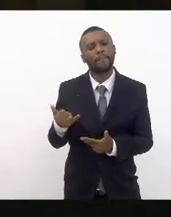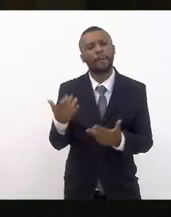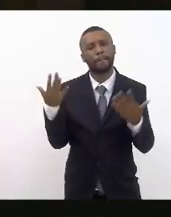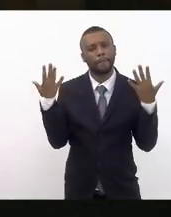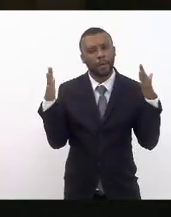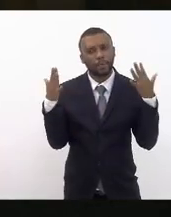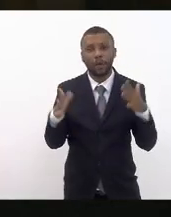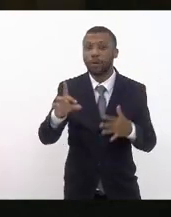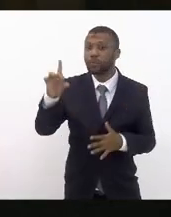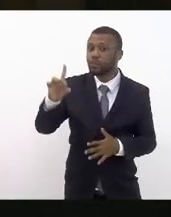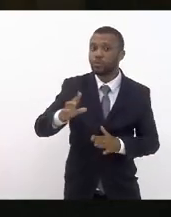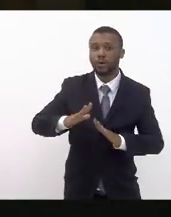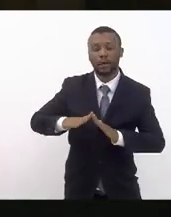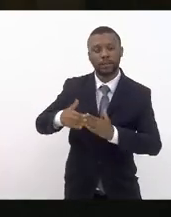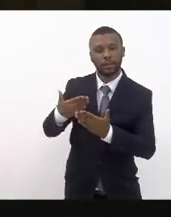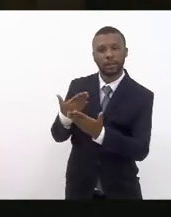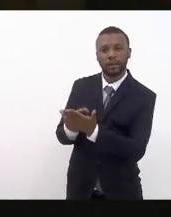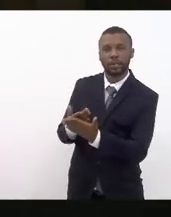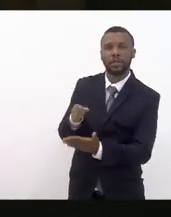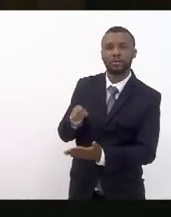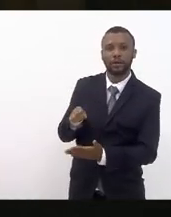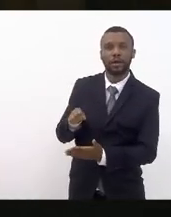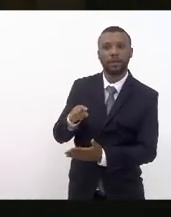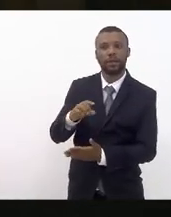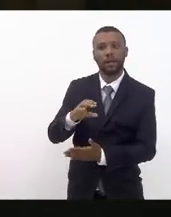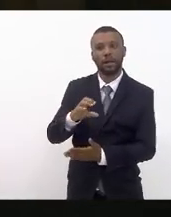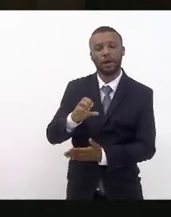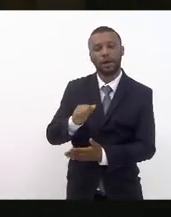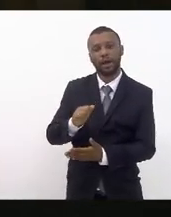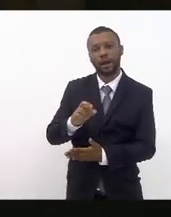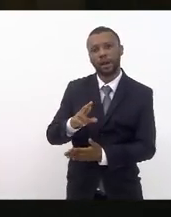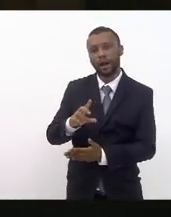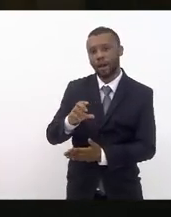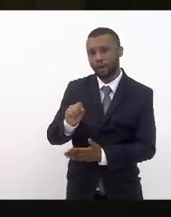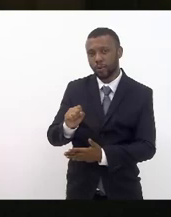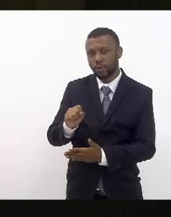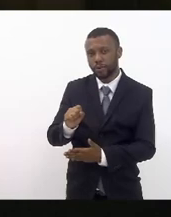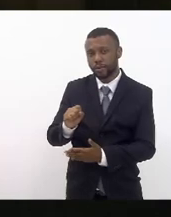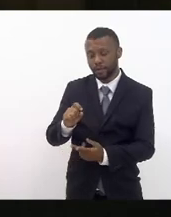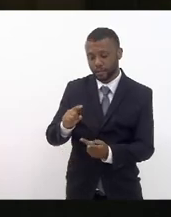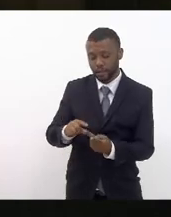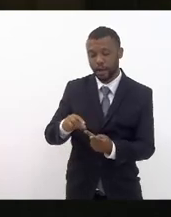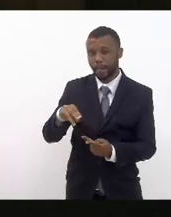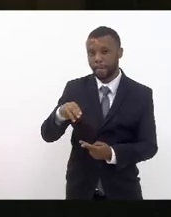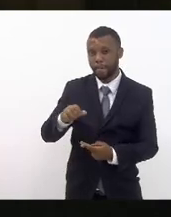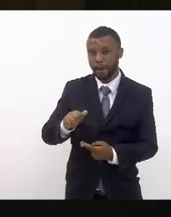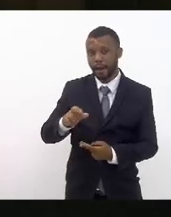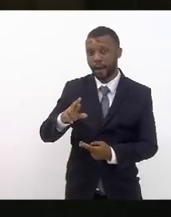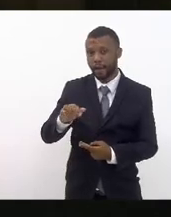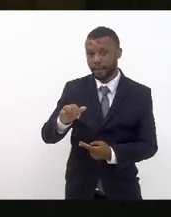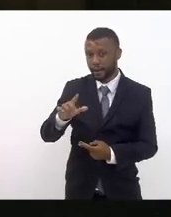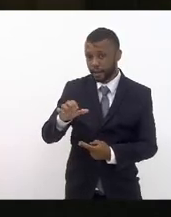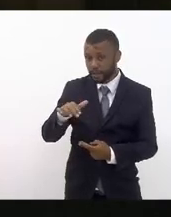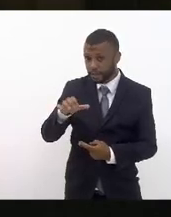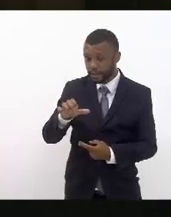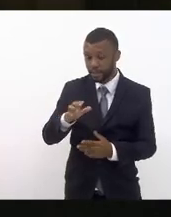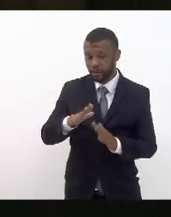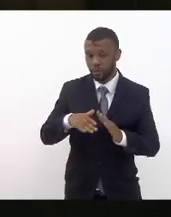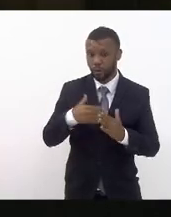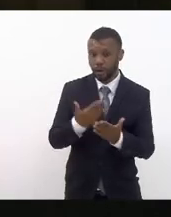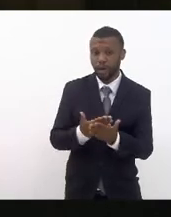o diretor da escola, Carlos, e a Marilene, no Colégio Duque de